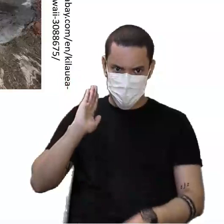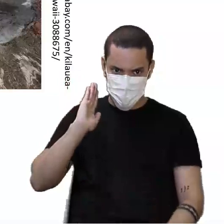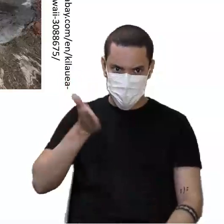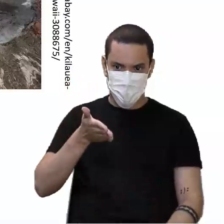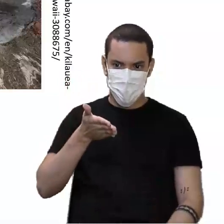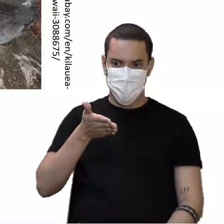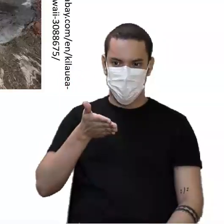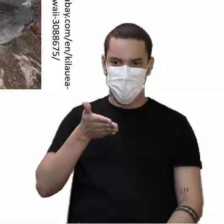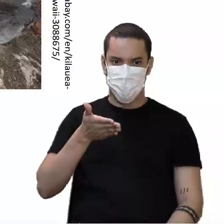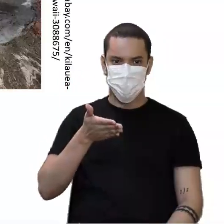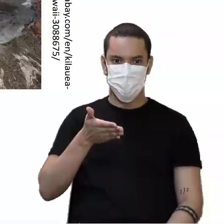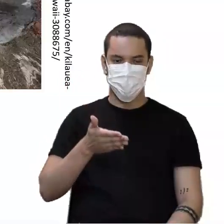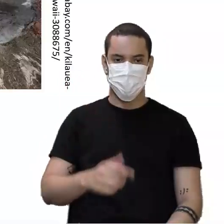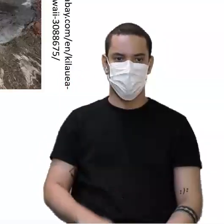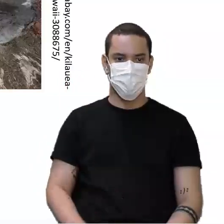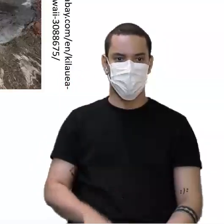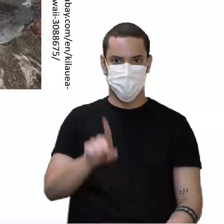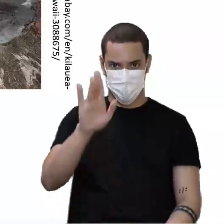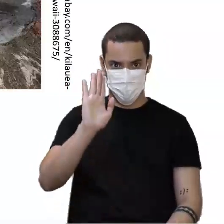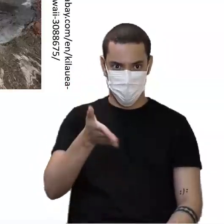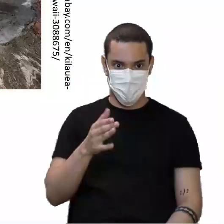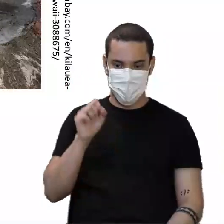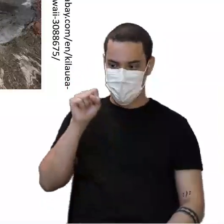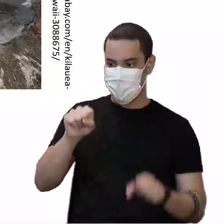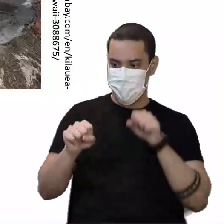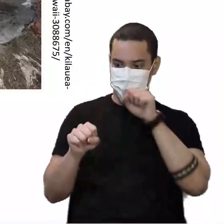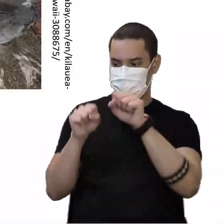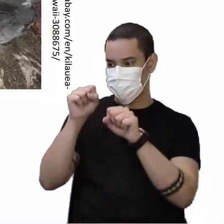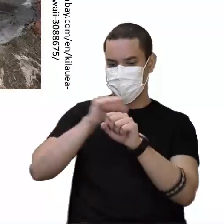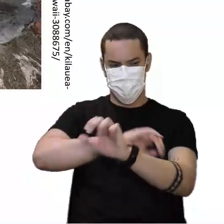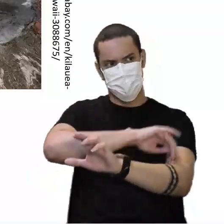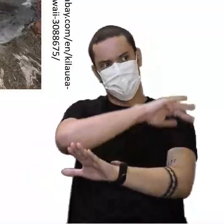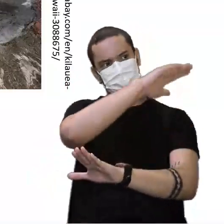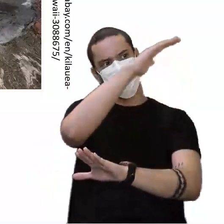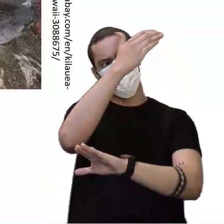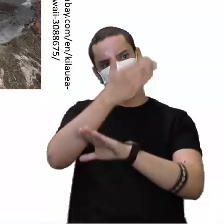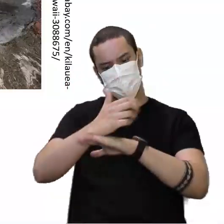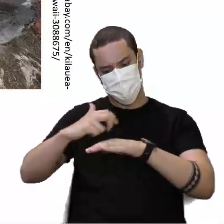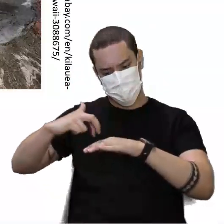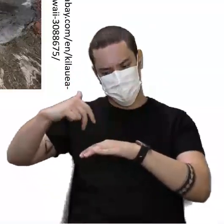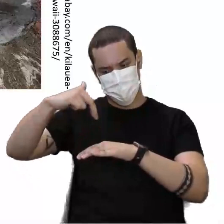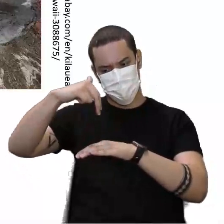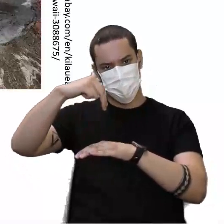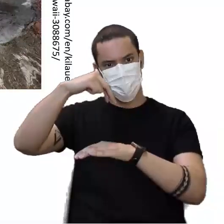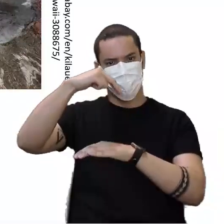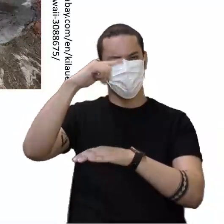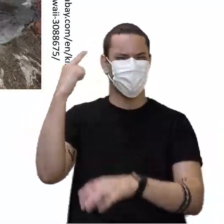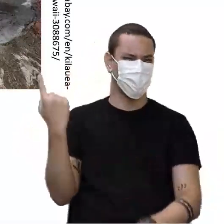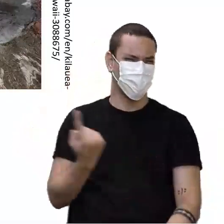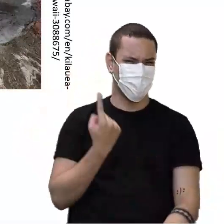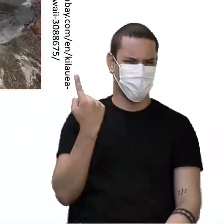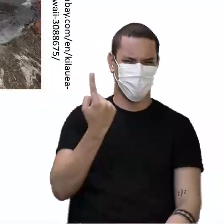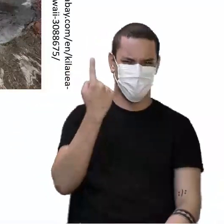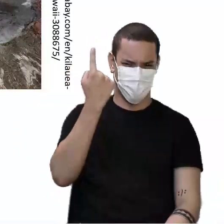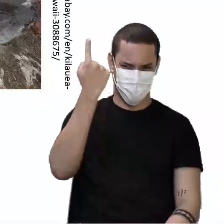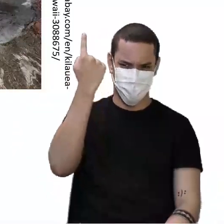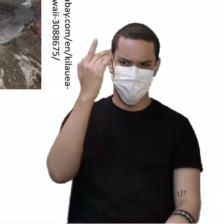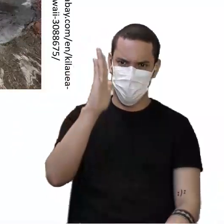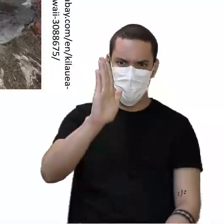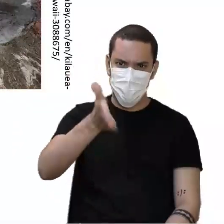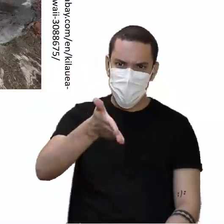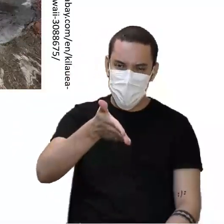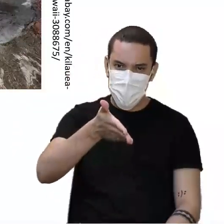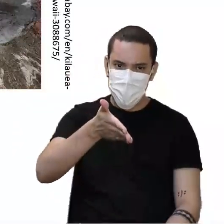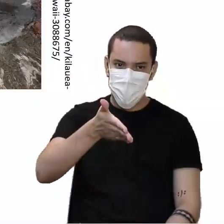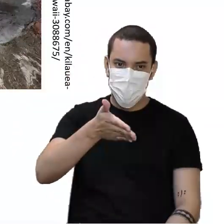you ever climbed? Você já escalou uma montanha, uma bem altona, really high